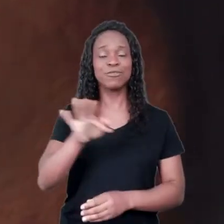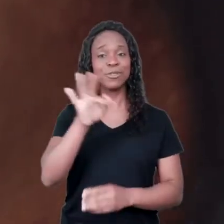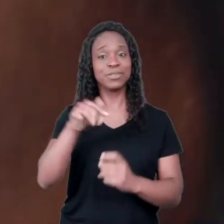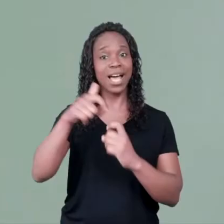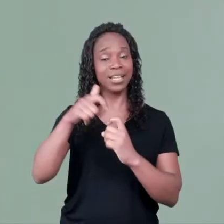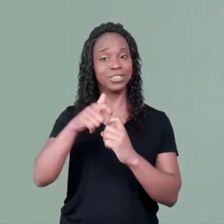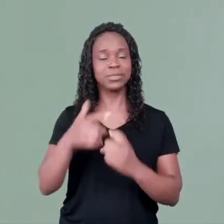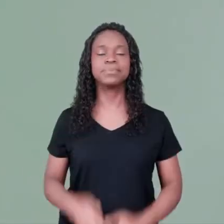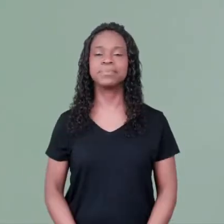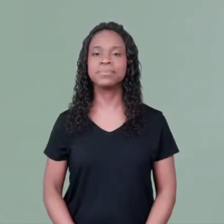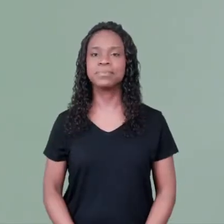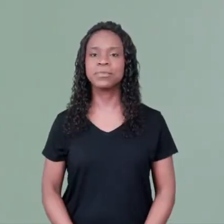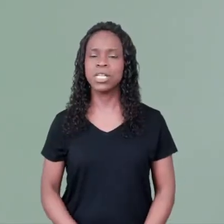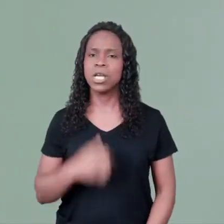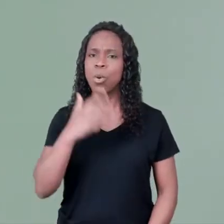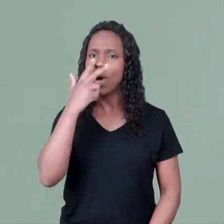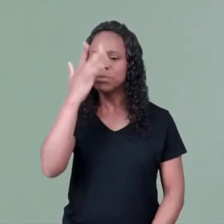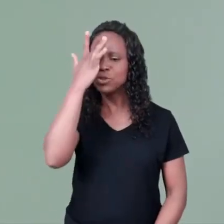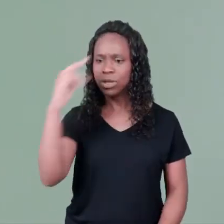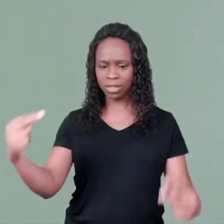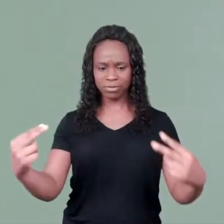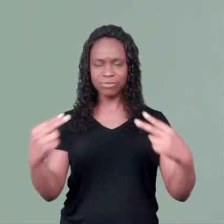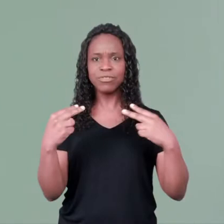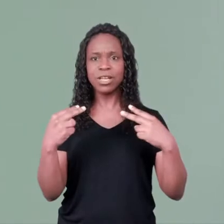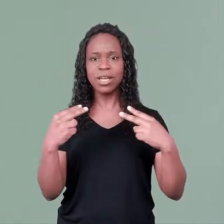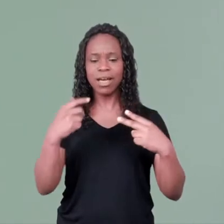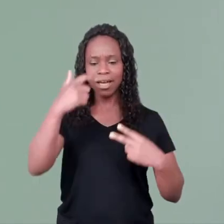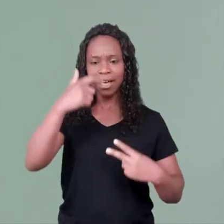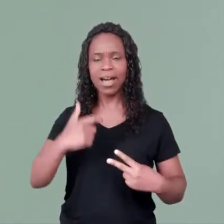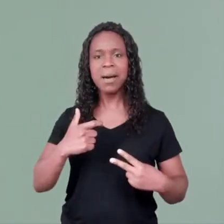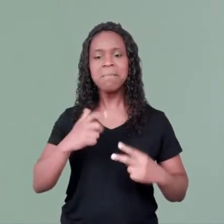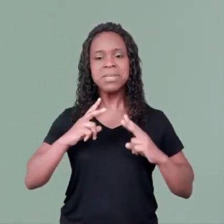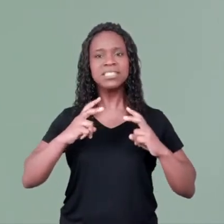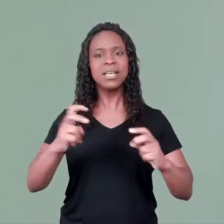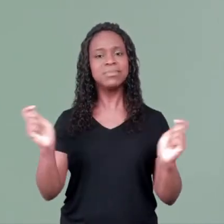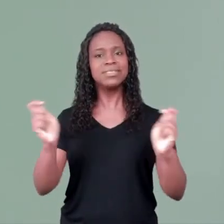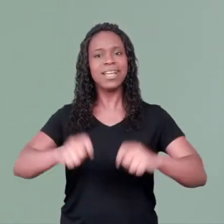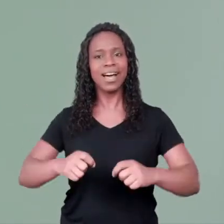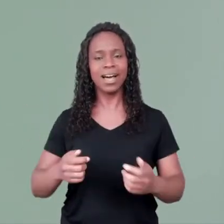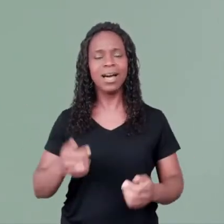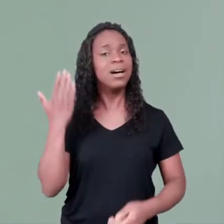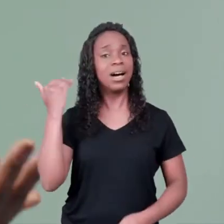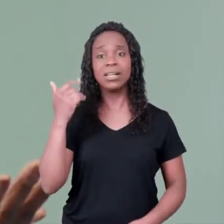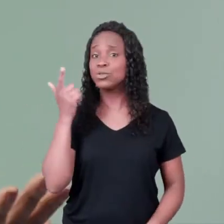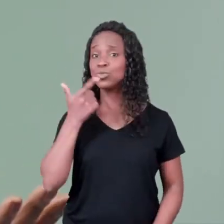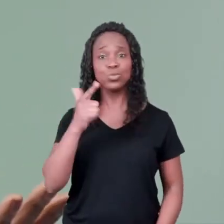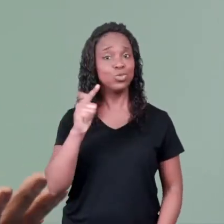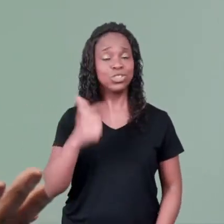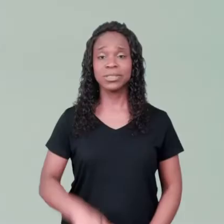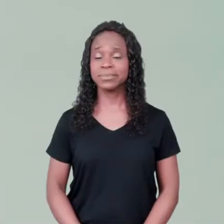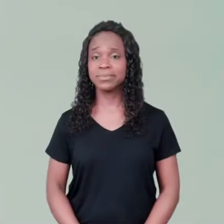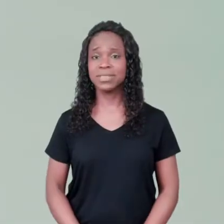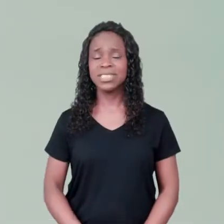de medicina. Eu acho que para pessoas que conseguem olhar para mim e se ver, coisa que eu quase não